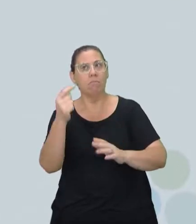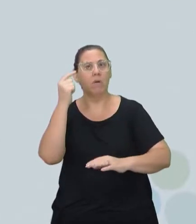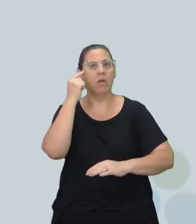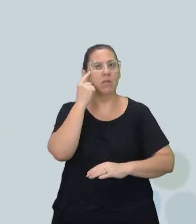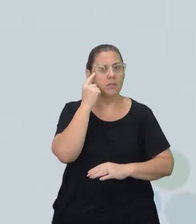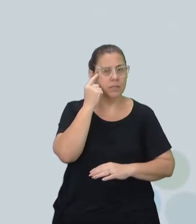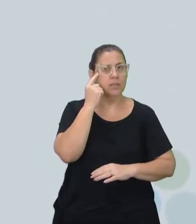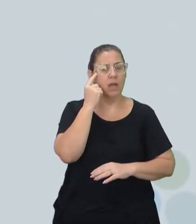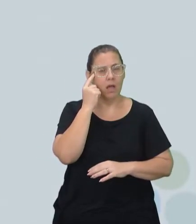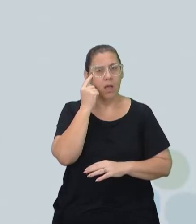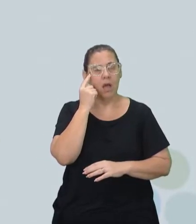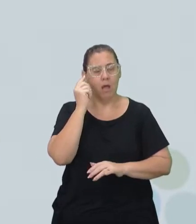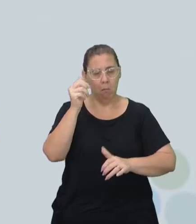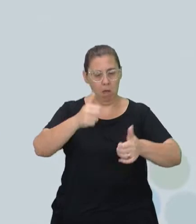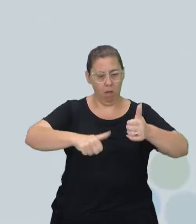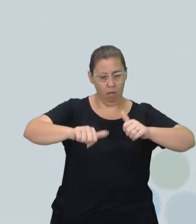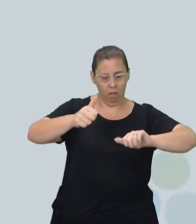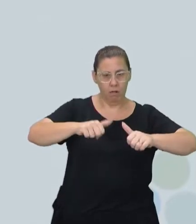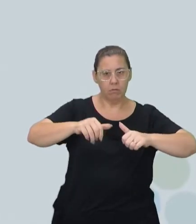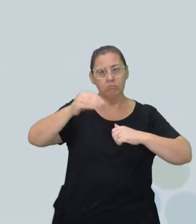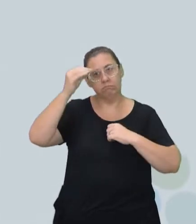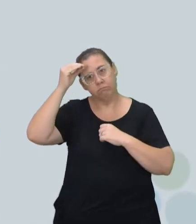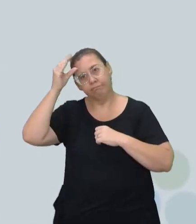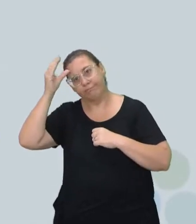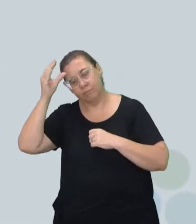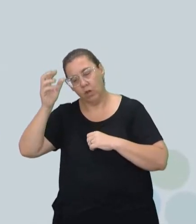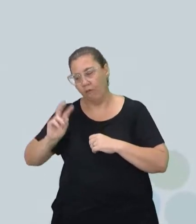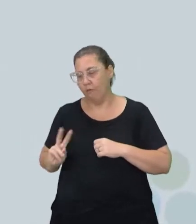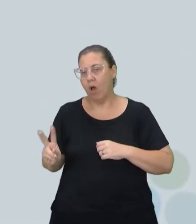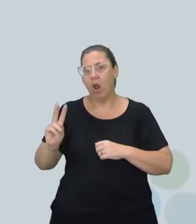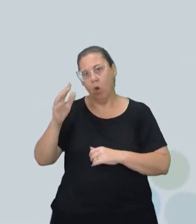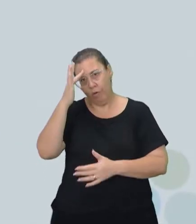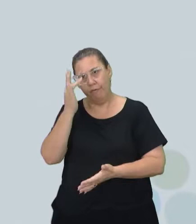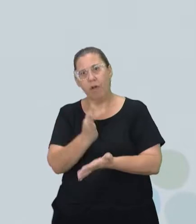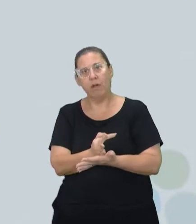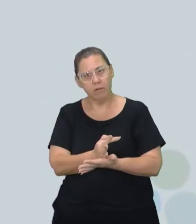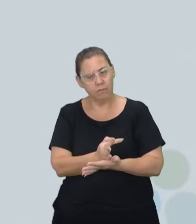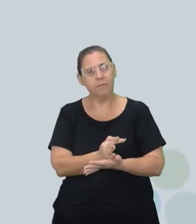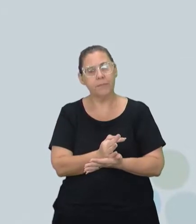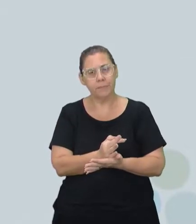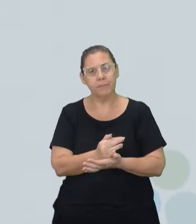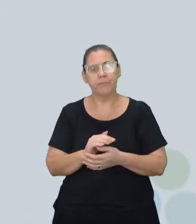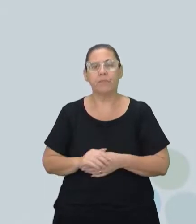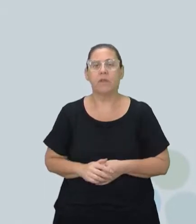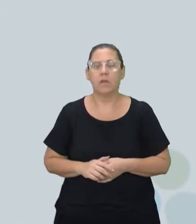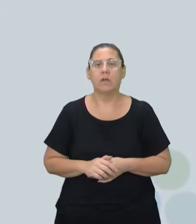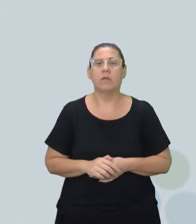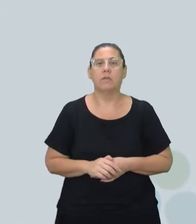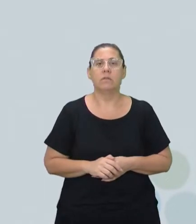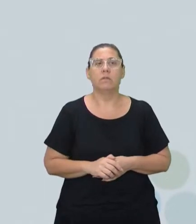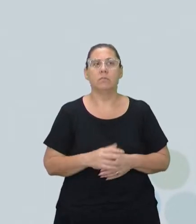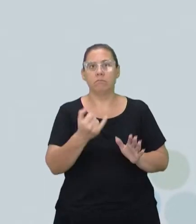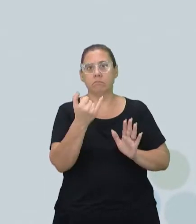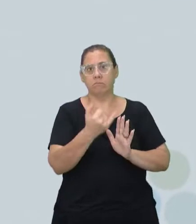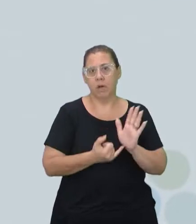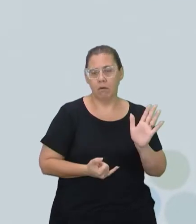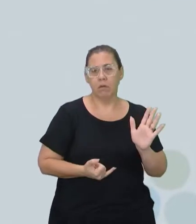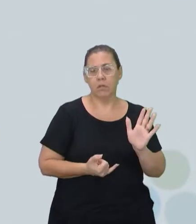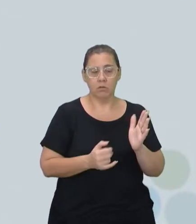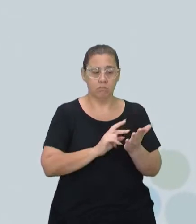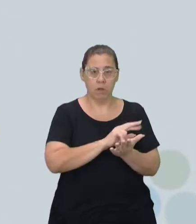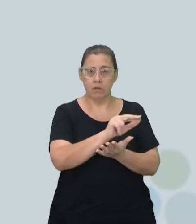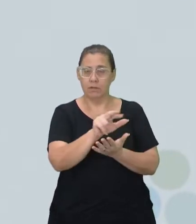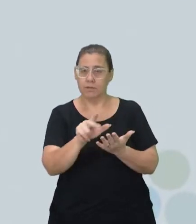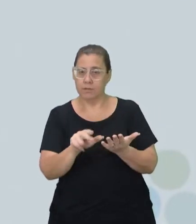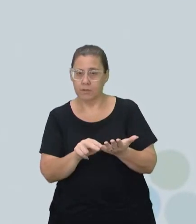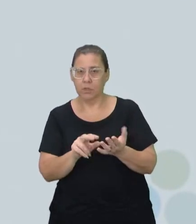aí, nós vamos analisar conhecimentos, valores, crenças, vamos pensar a questão da identidade, a